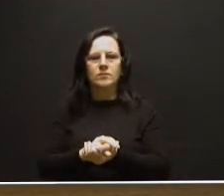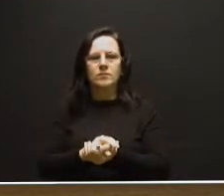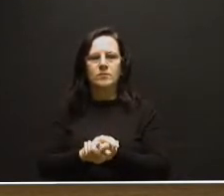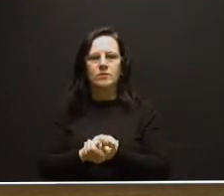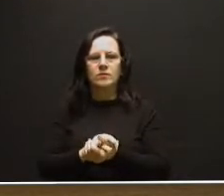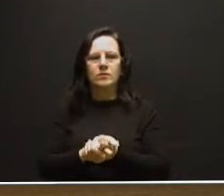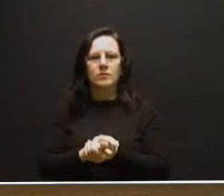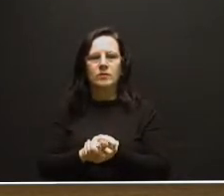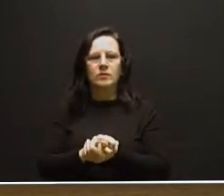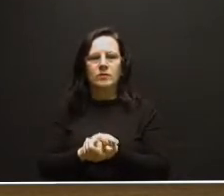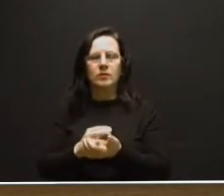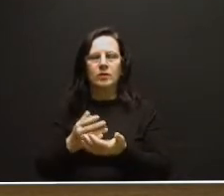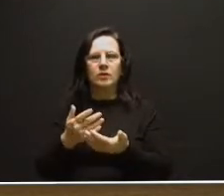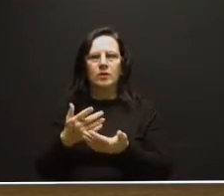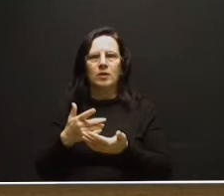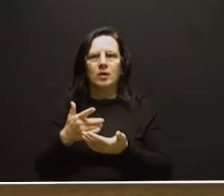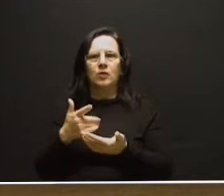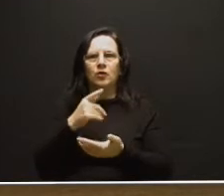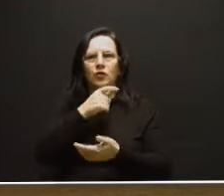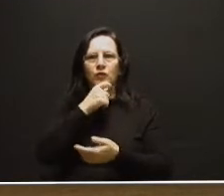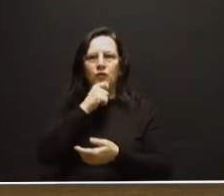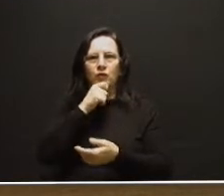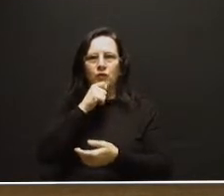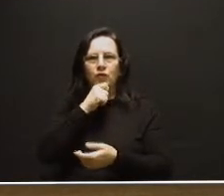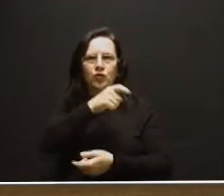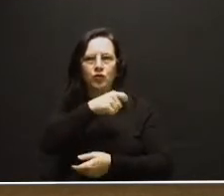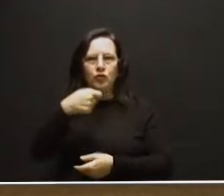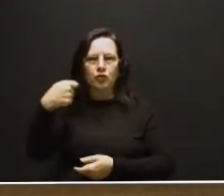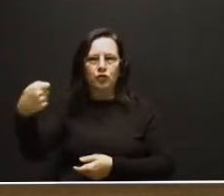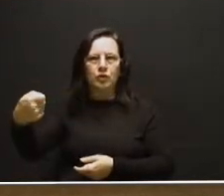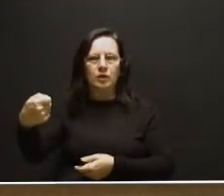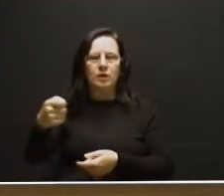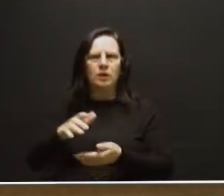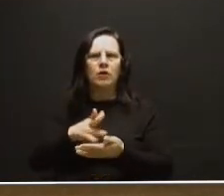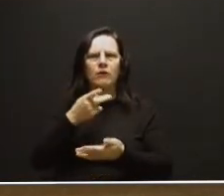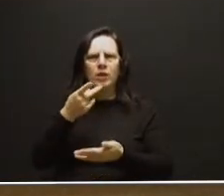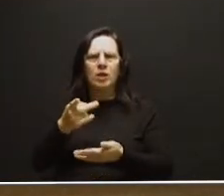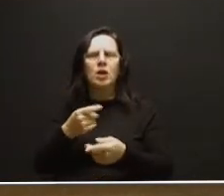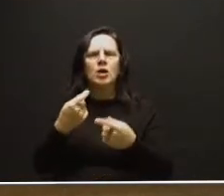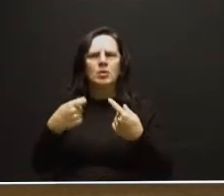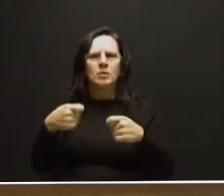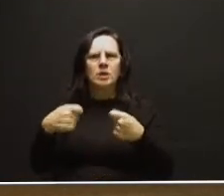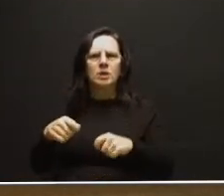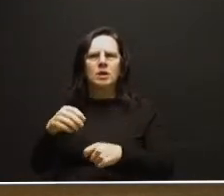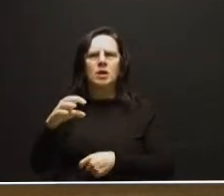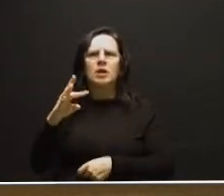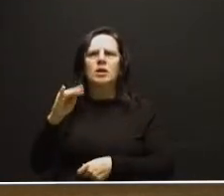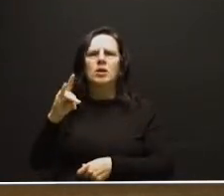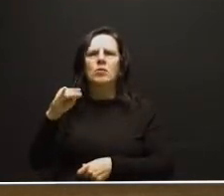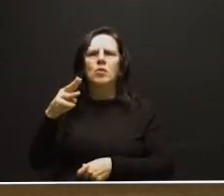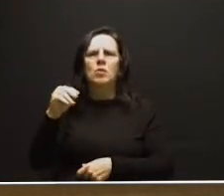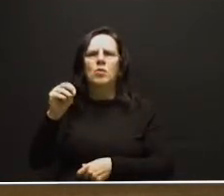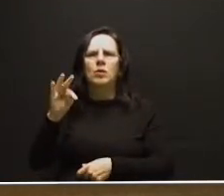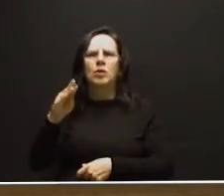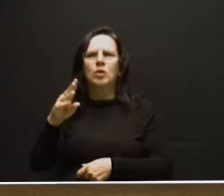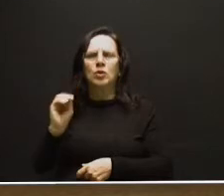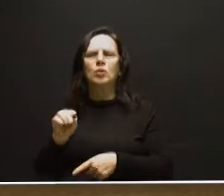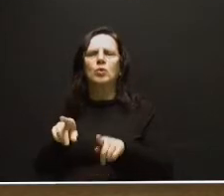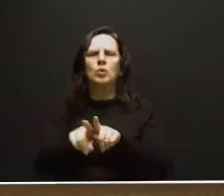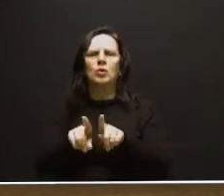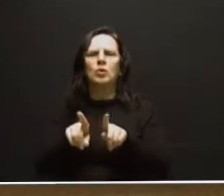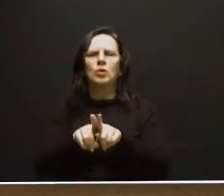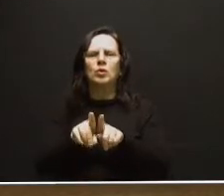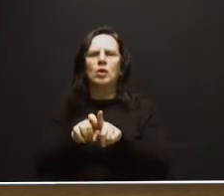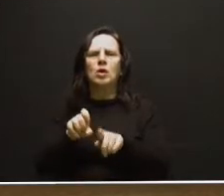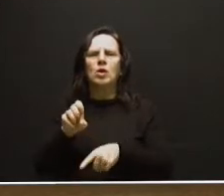sob aquele lance na geladeira o tribunal de contas falou que tem um termômetro é prejudicar até a unidade lado da